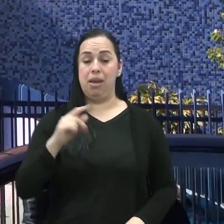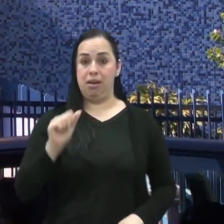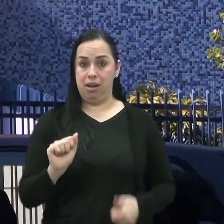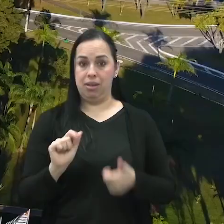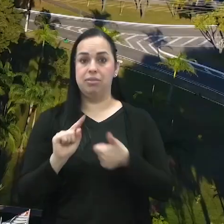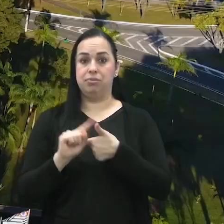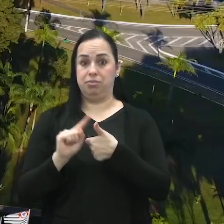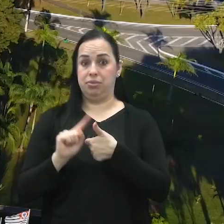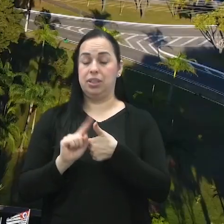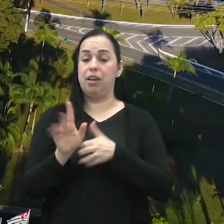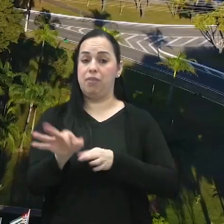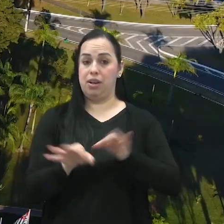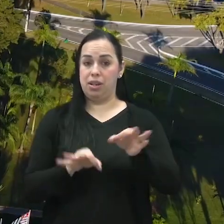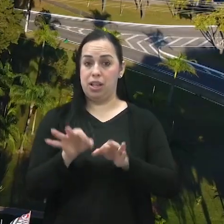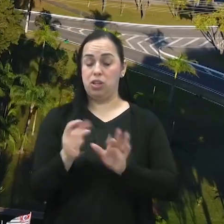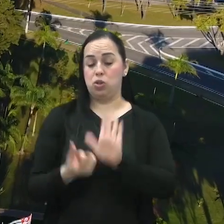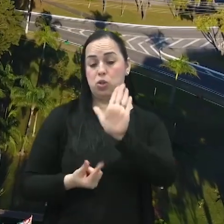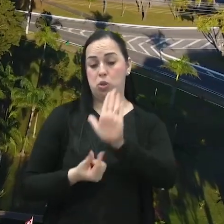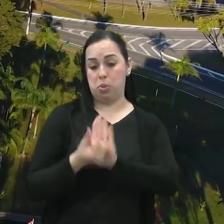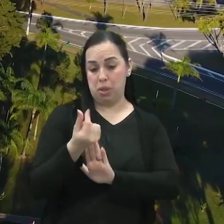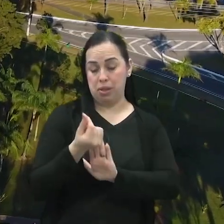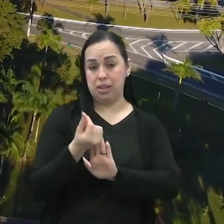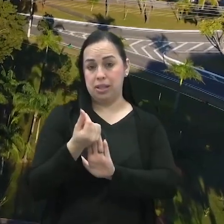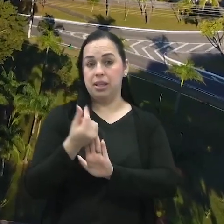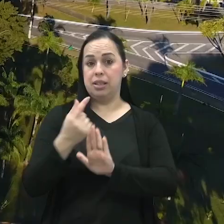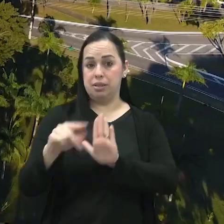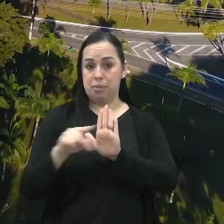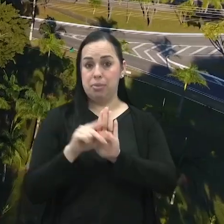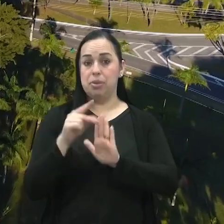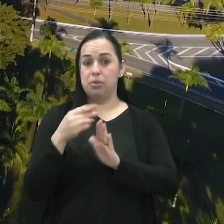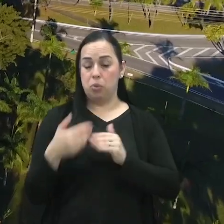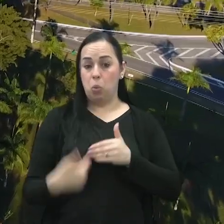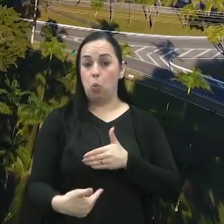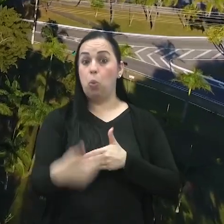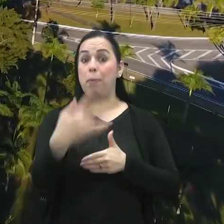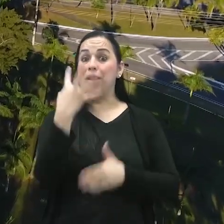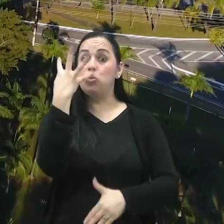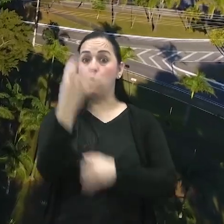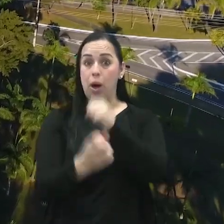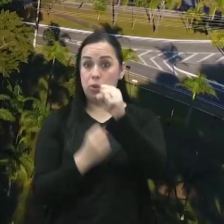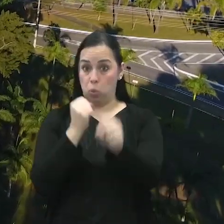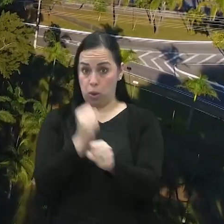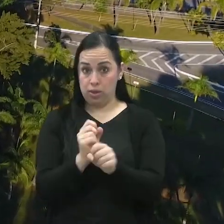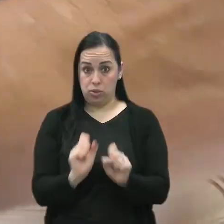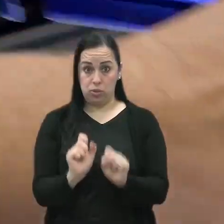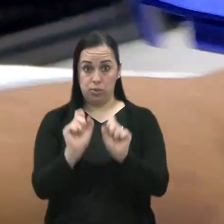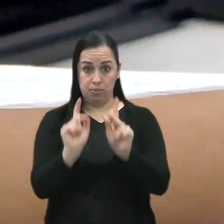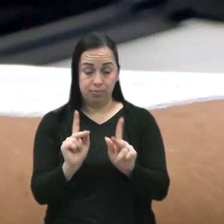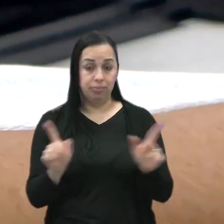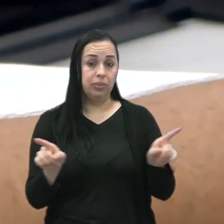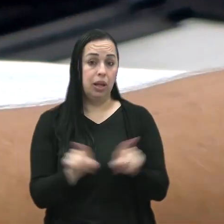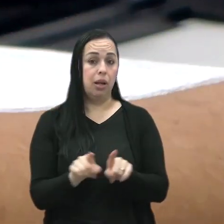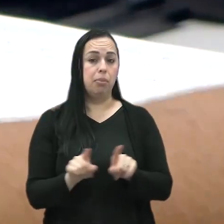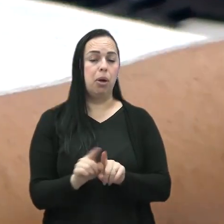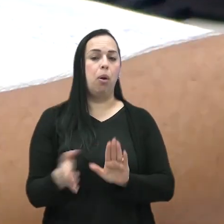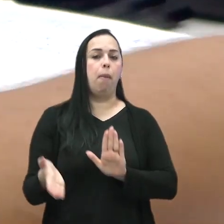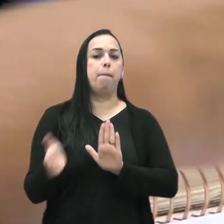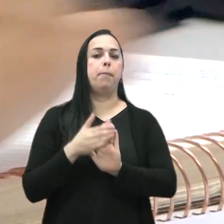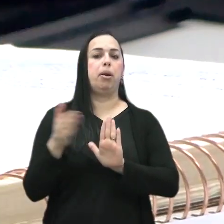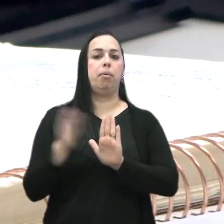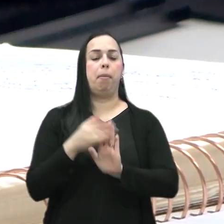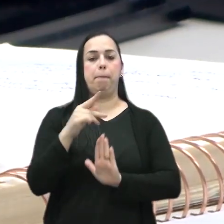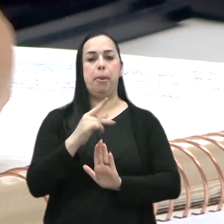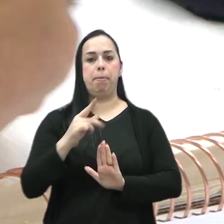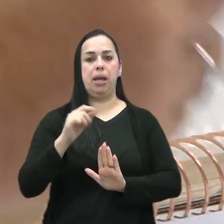É o PPA que dita os planos orçamentários da cidade para os próximos 4 anos. O projeto,